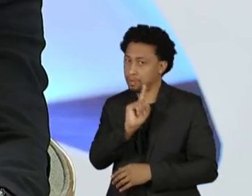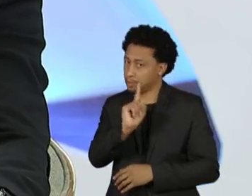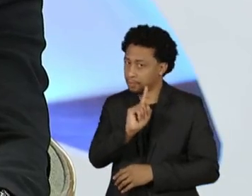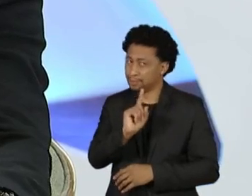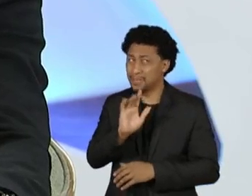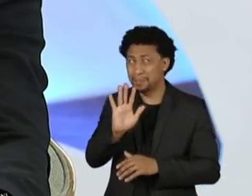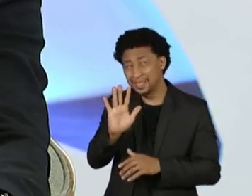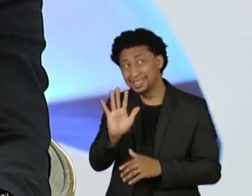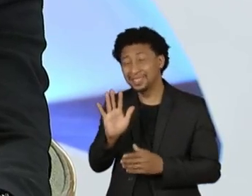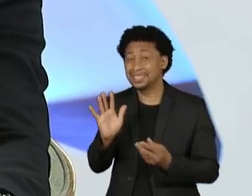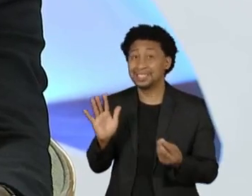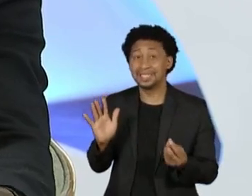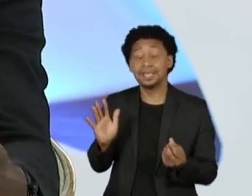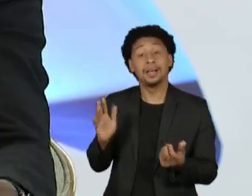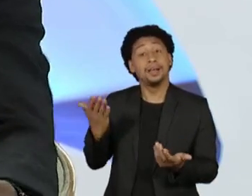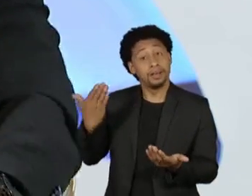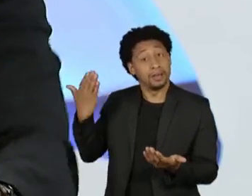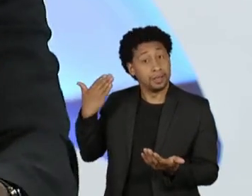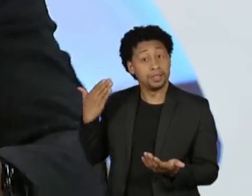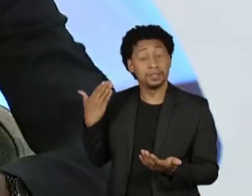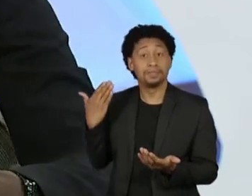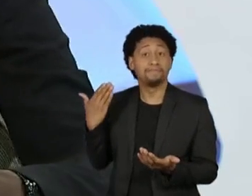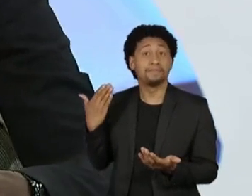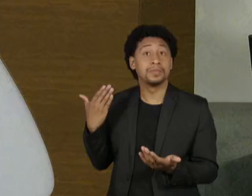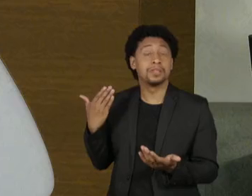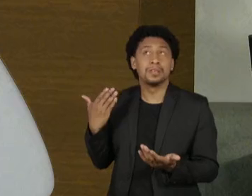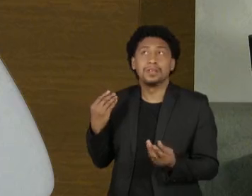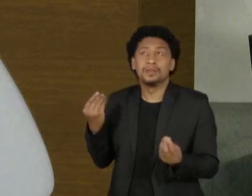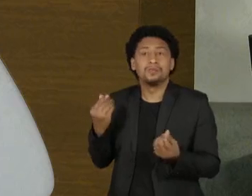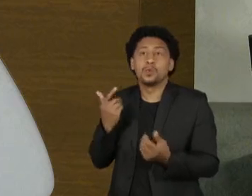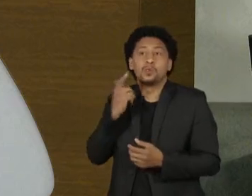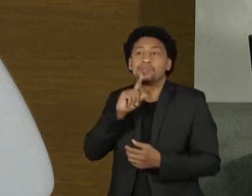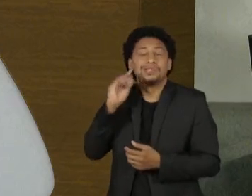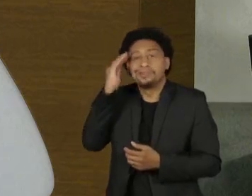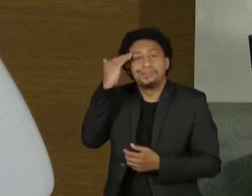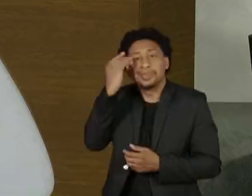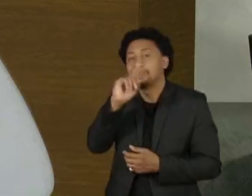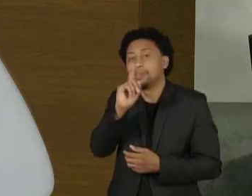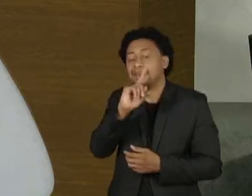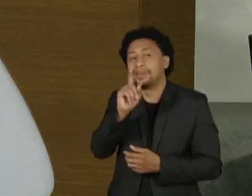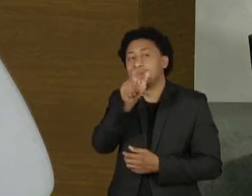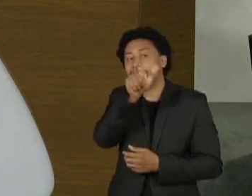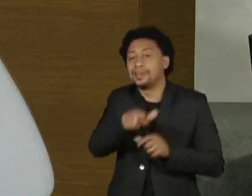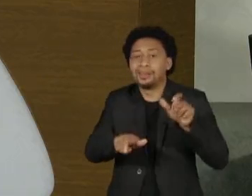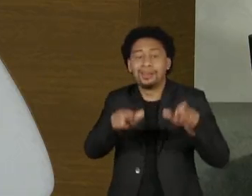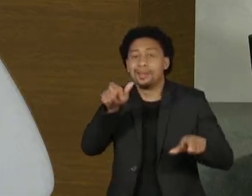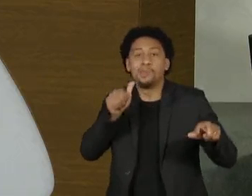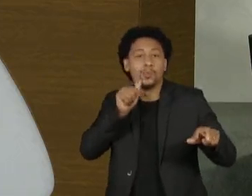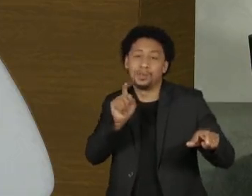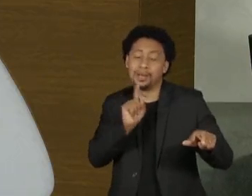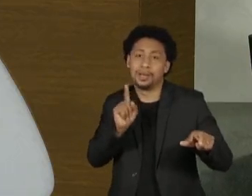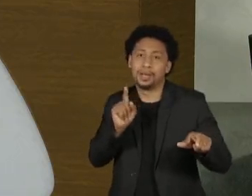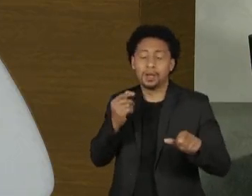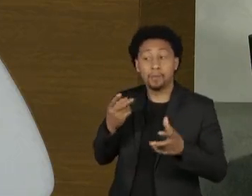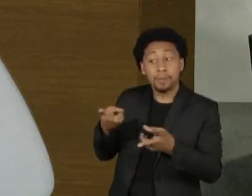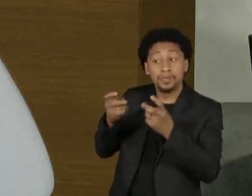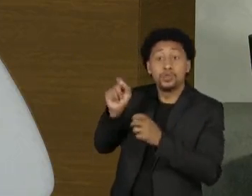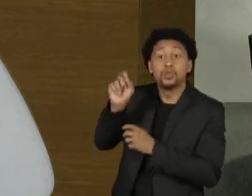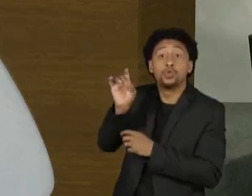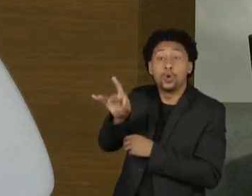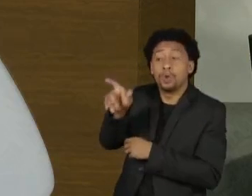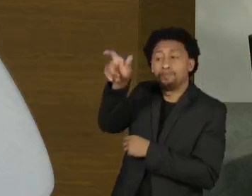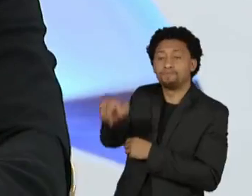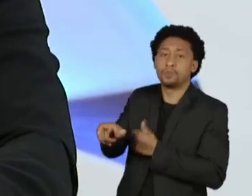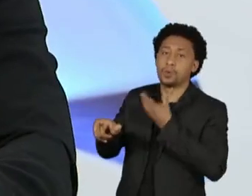caso eu não entendia não entendia a mulher nesse lugar eu entendia o cara nesse lugar era o cara que tava numa situação